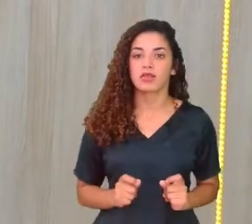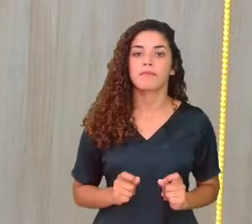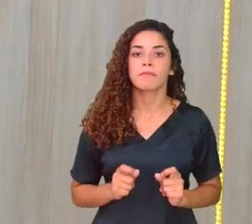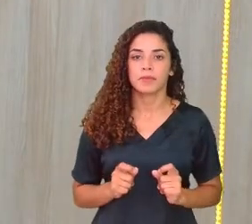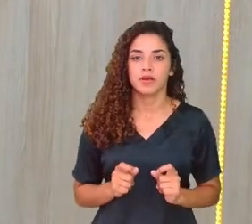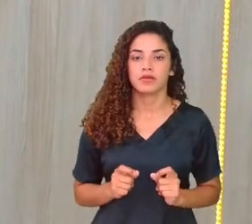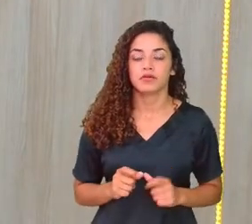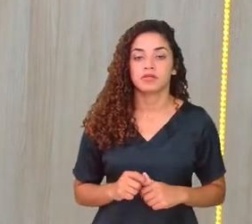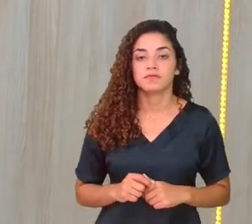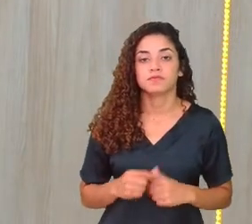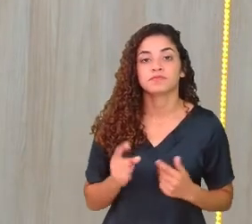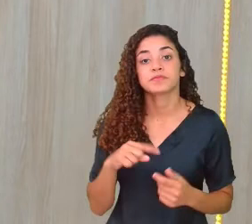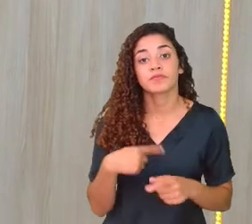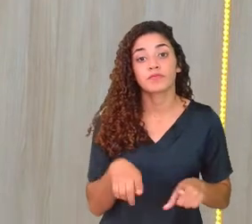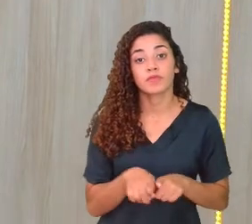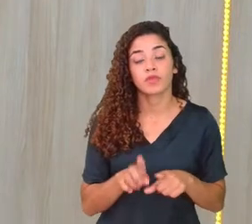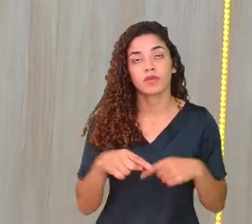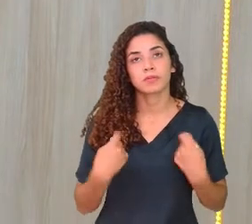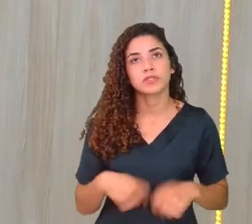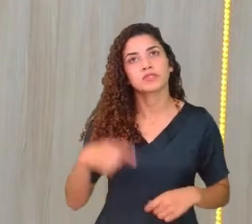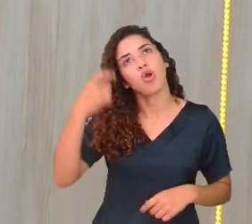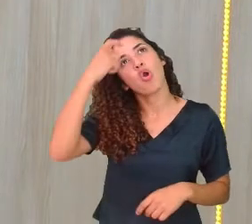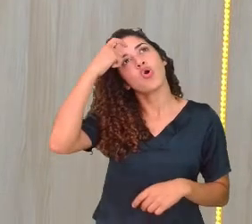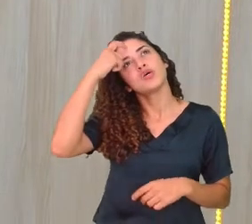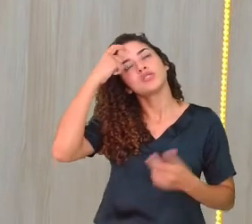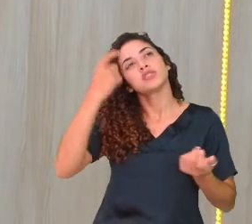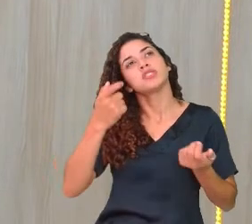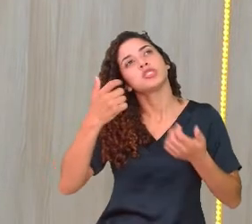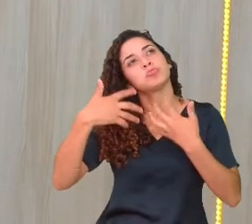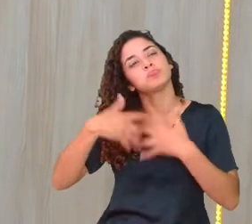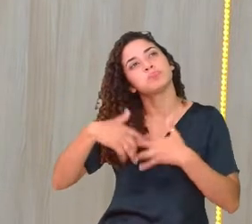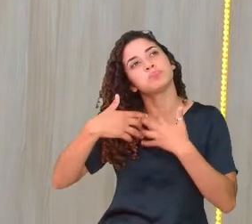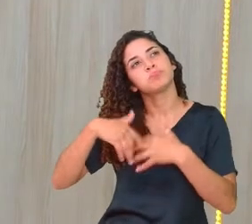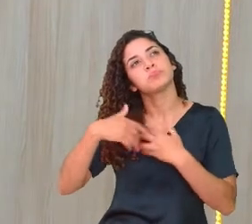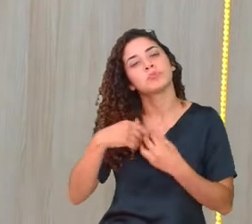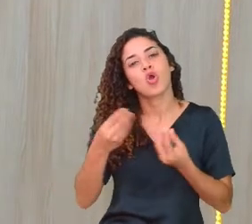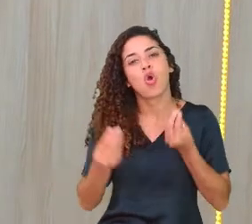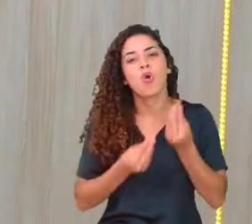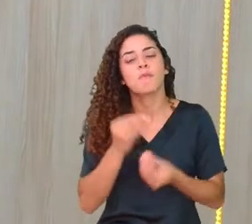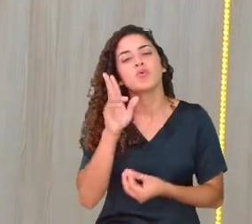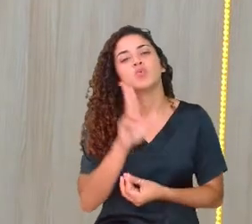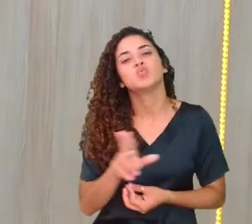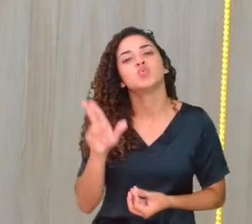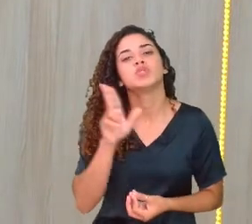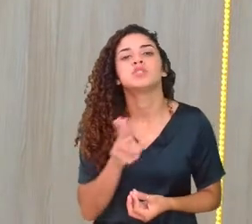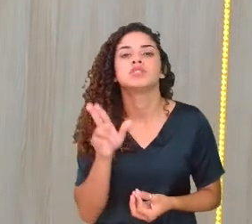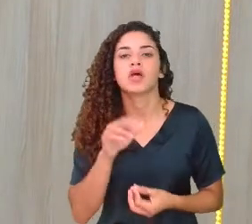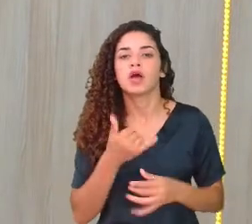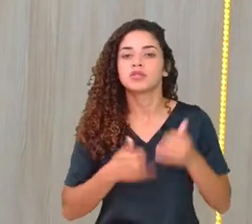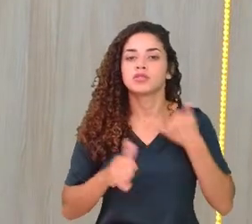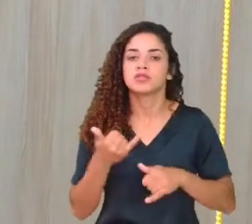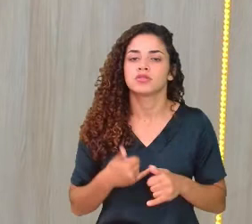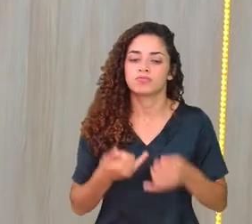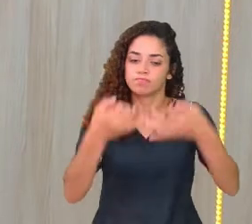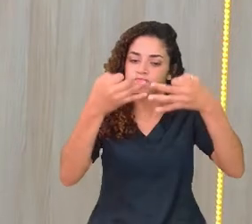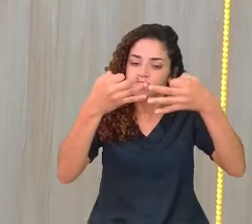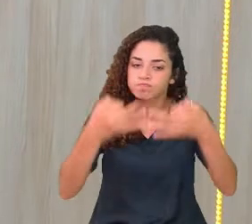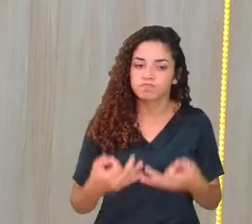também devemos nos conscientizar do consumo também, não é? Nós devemos consumir de forma correta,